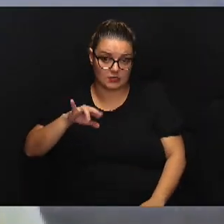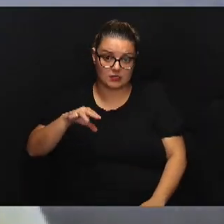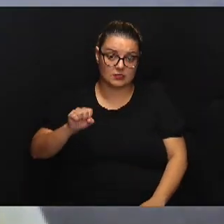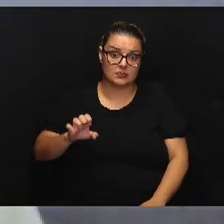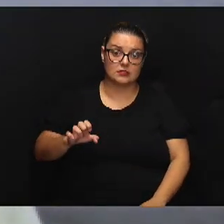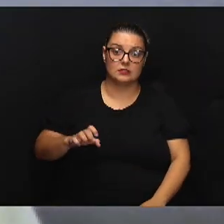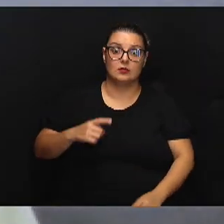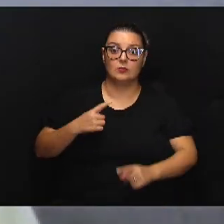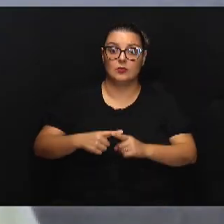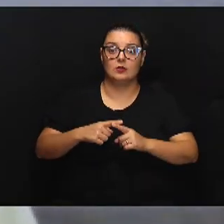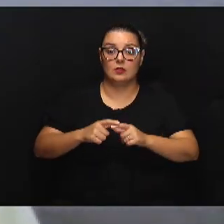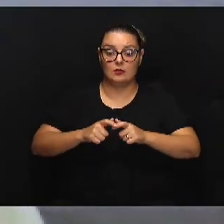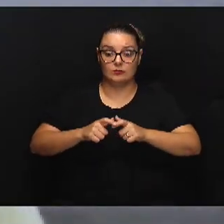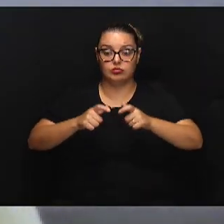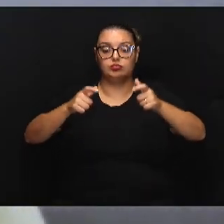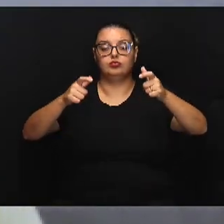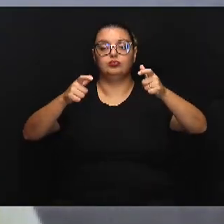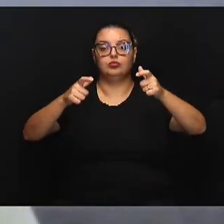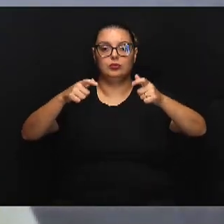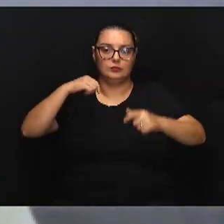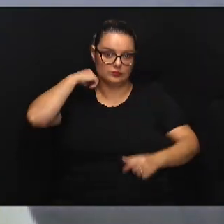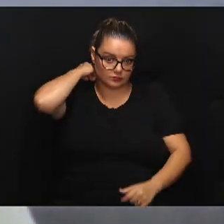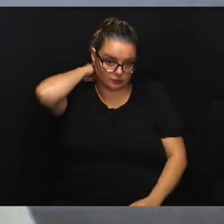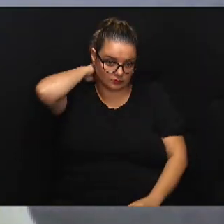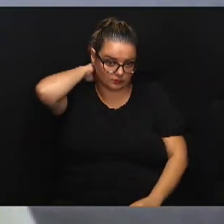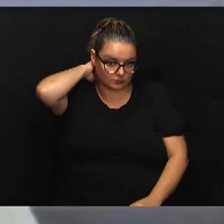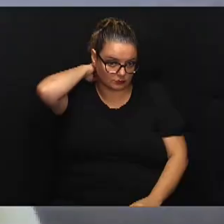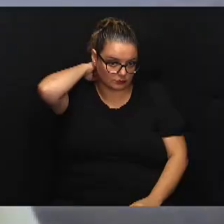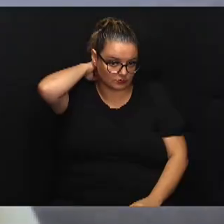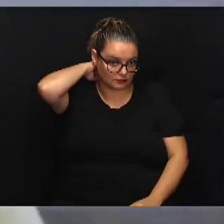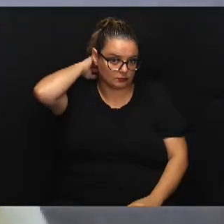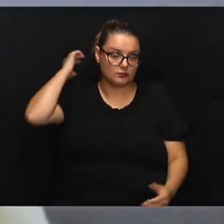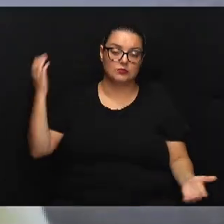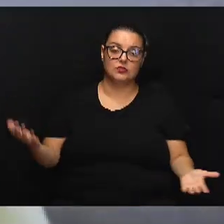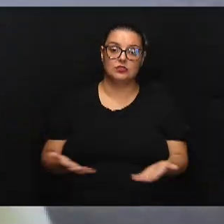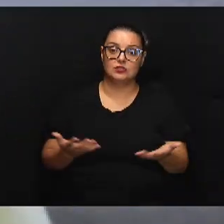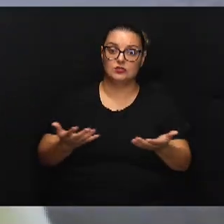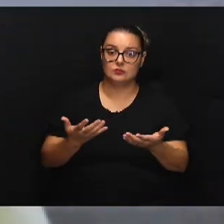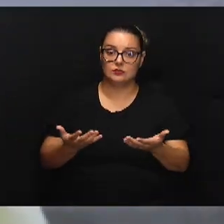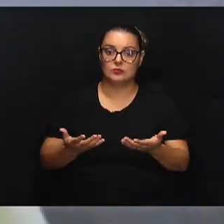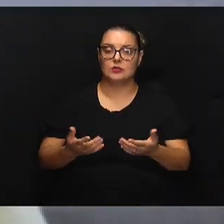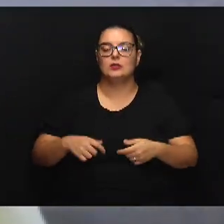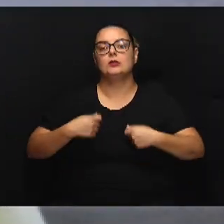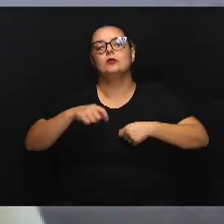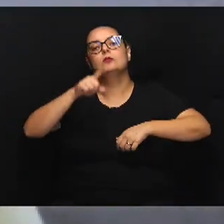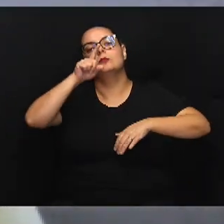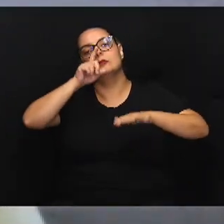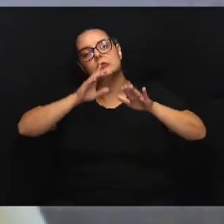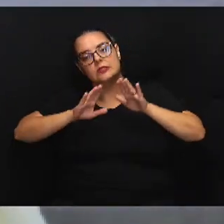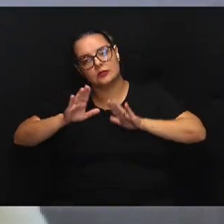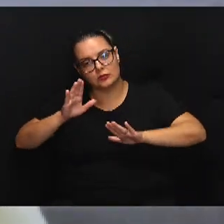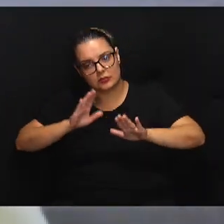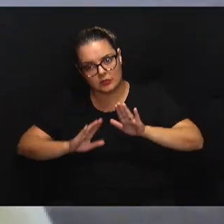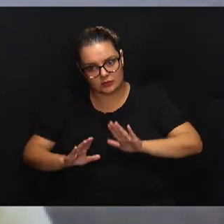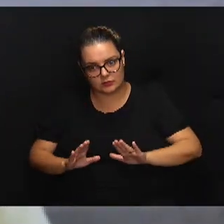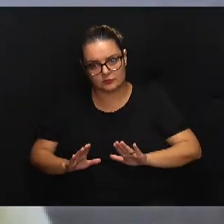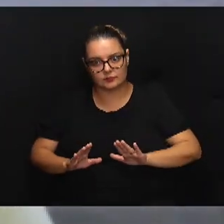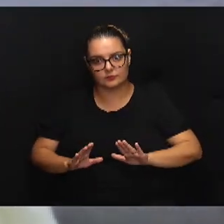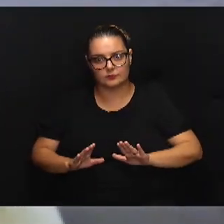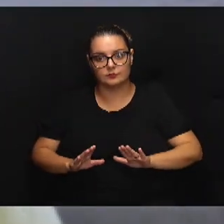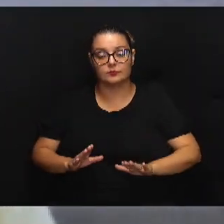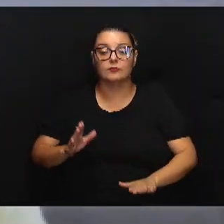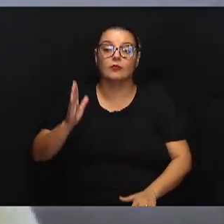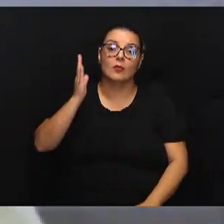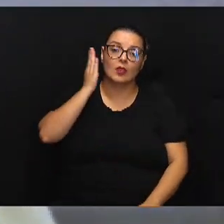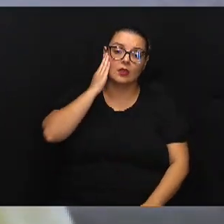ao excesso de estímulos. Então, a gente vai tomar muito cuidado. Eu sei